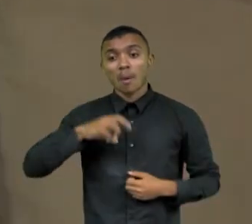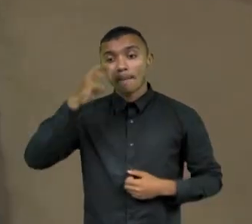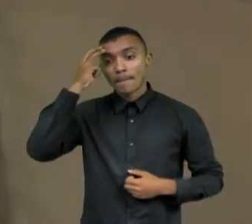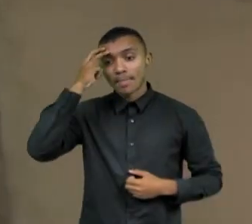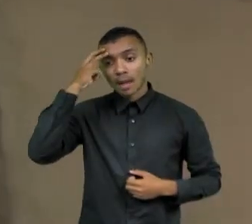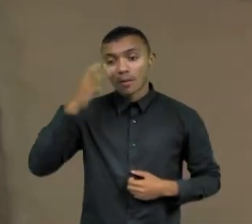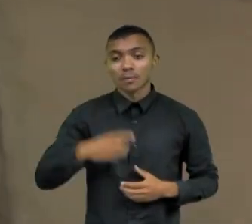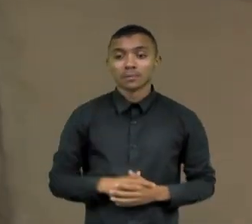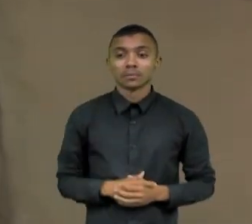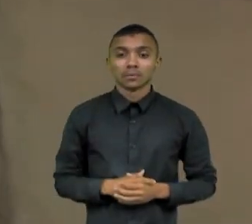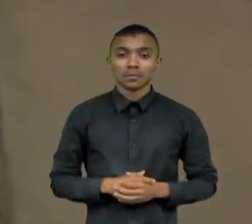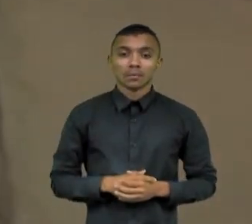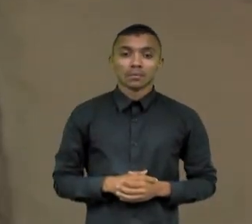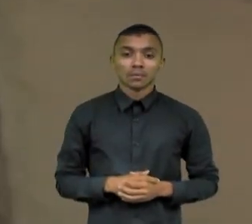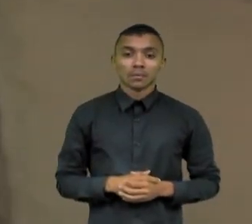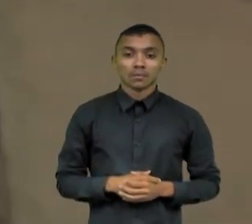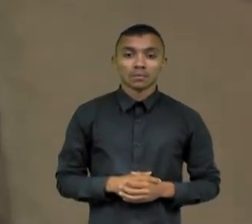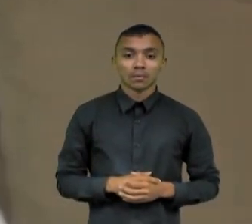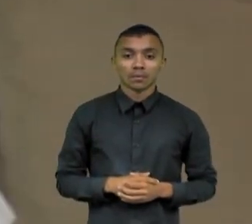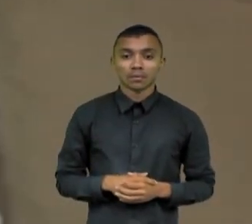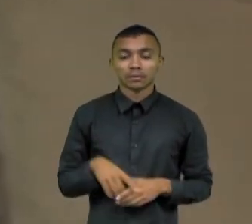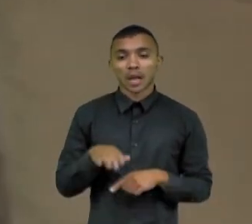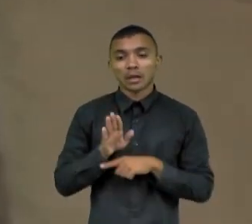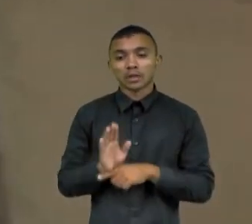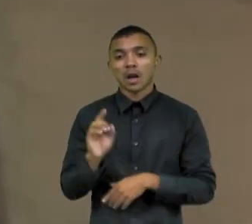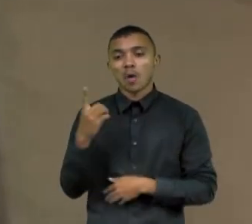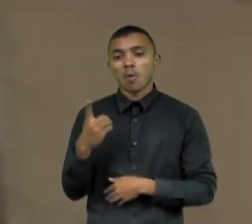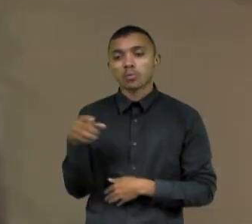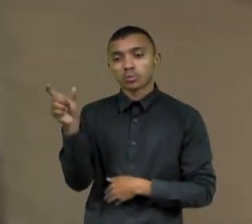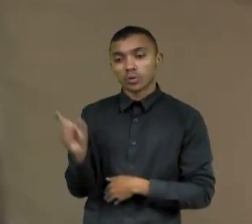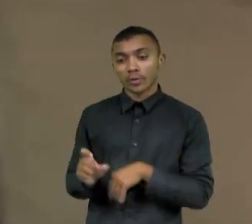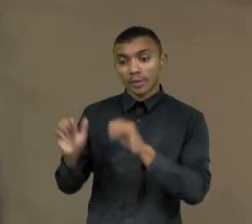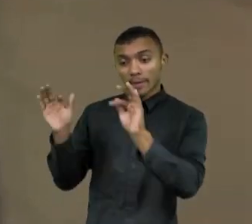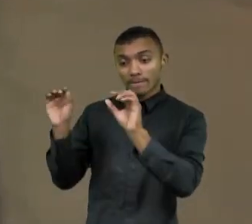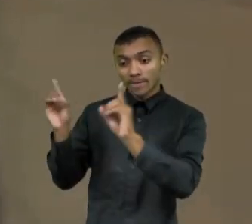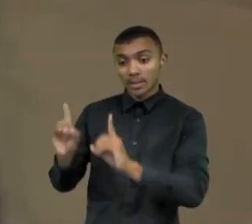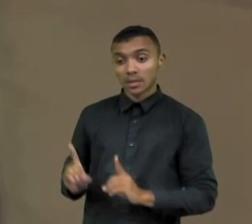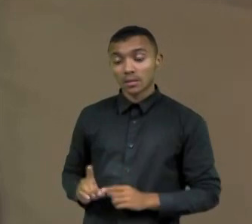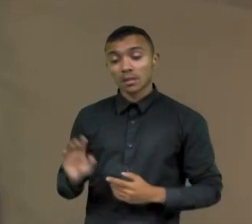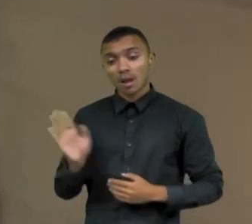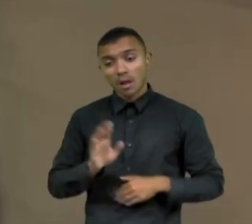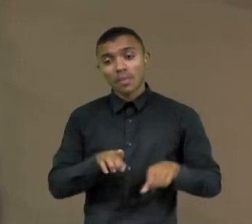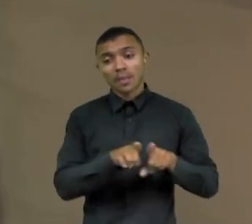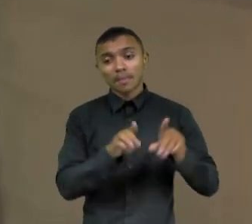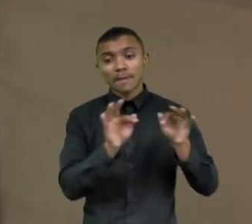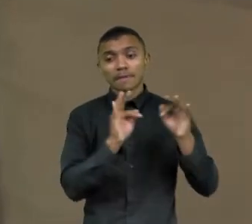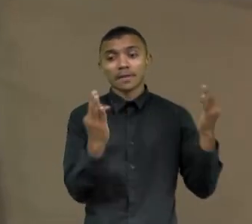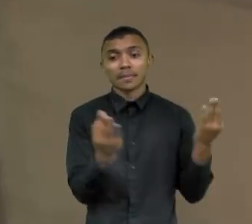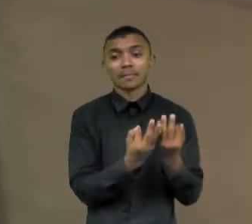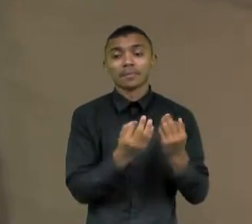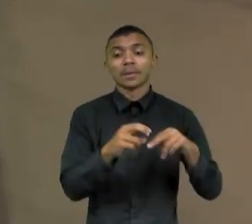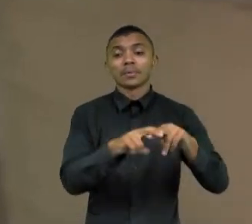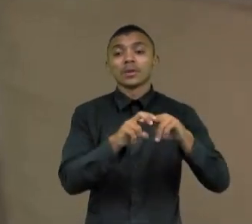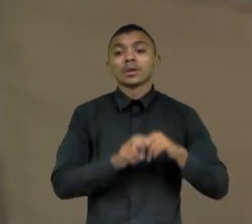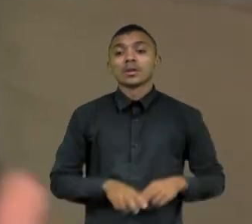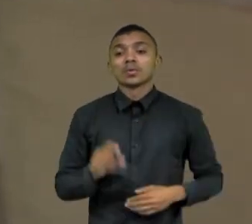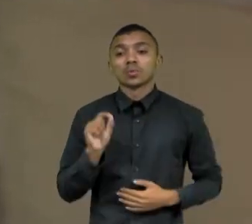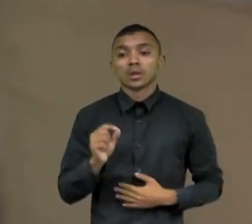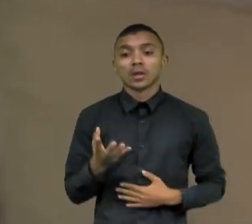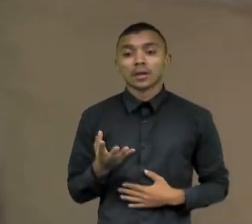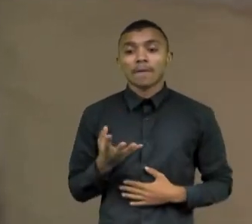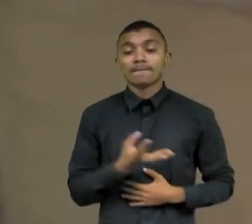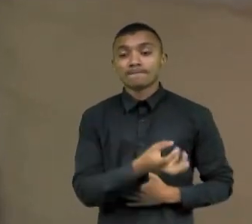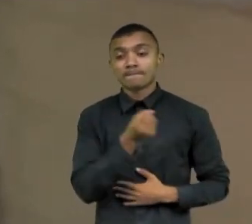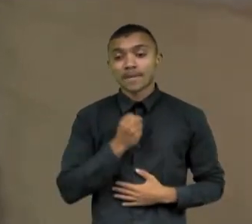ou intelectual. Isso não irá beneficiar somente as pessoas com deficiência, mas também as suas famílias. Para receber, por exemplo, benefícios